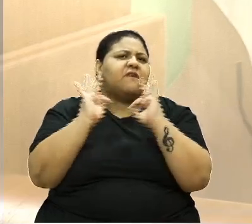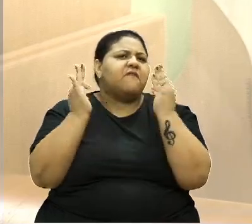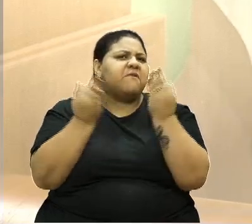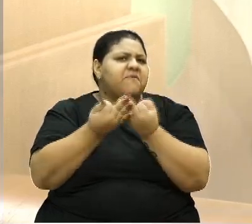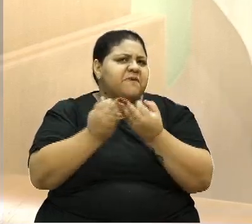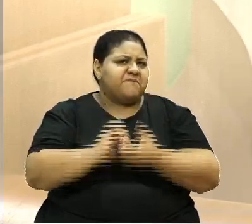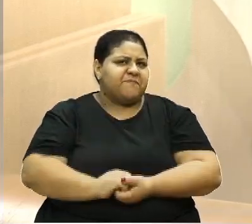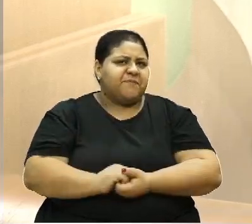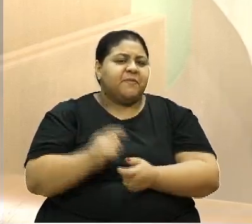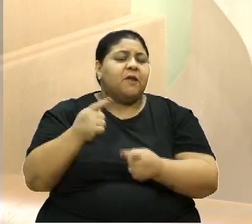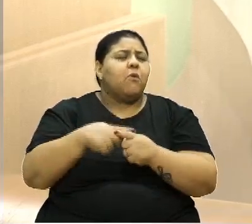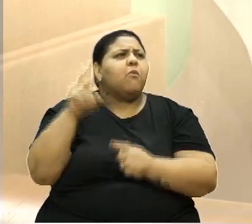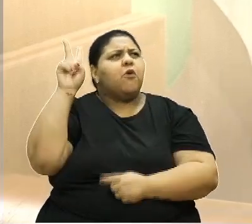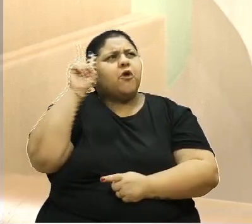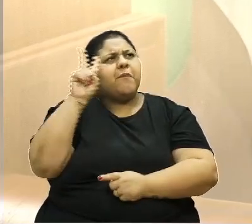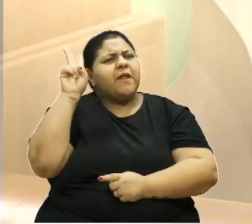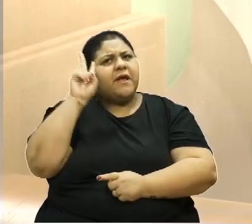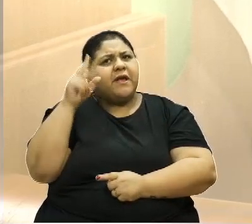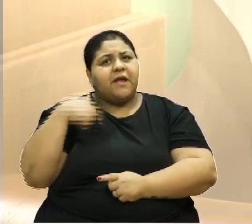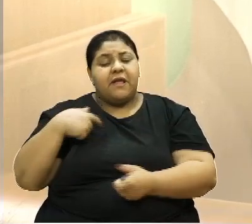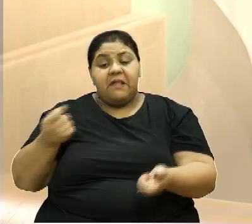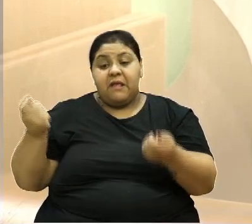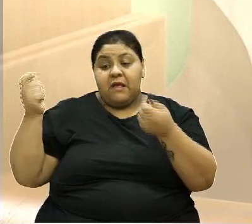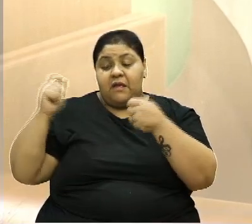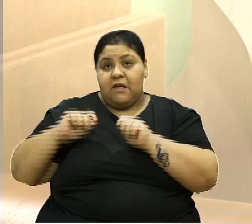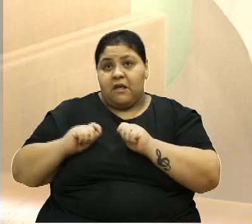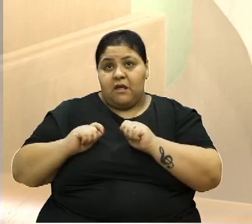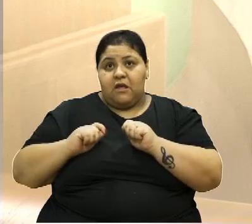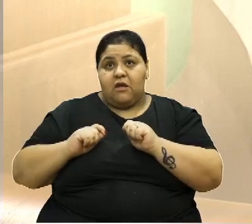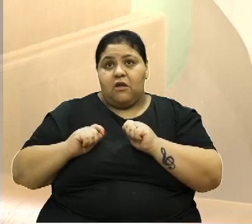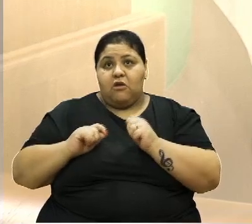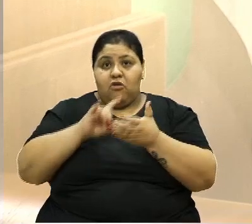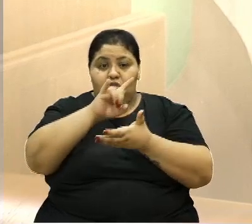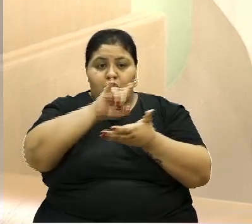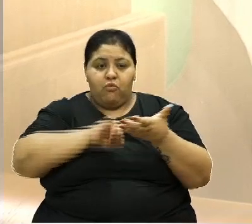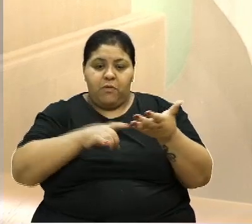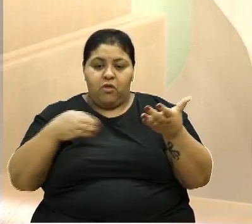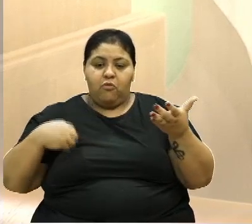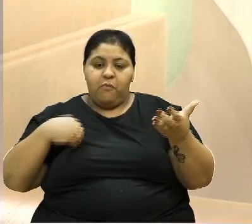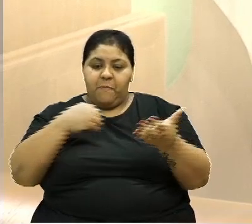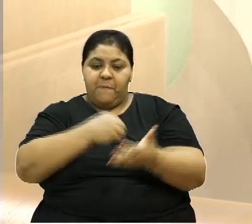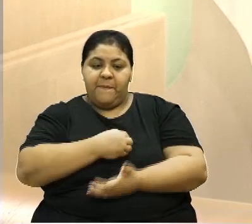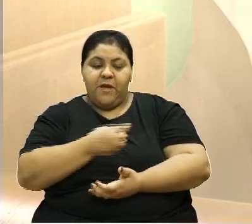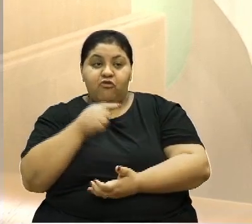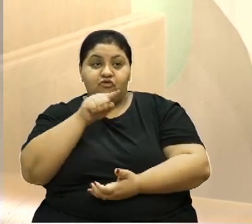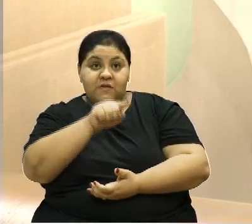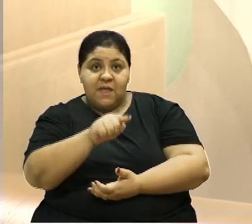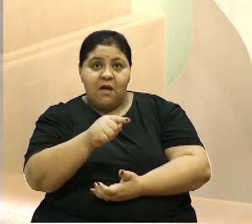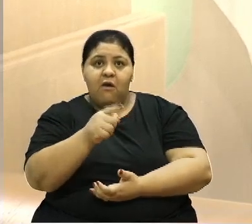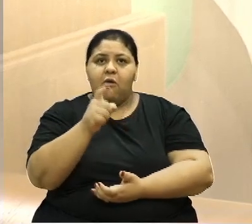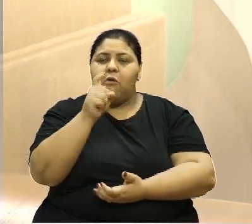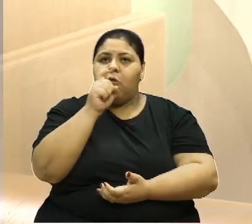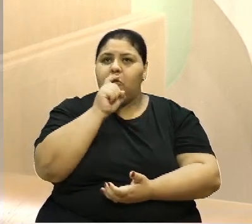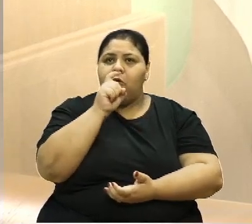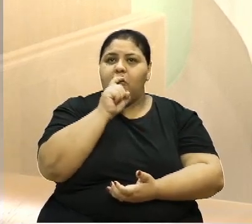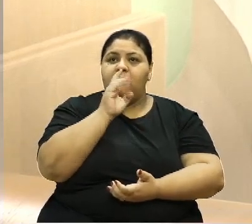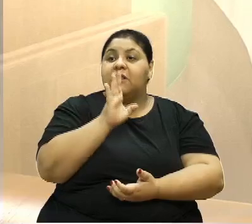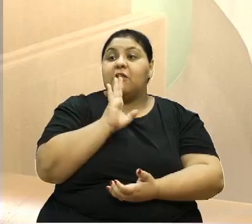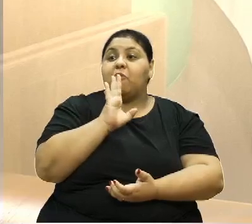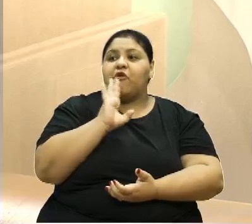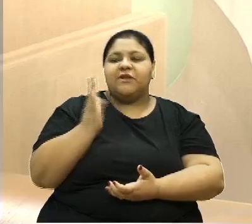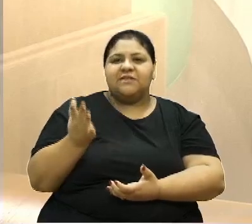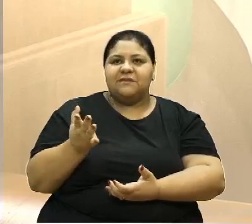Porque eu me recordo uma vez que eu precisei de uma receita médica e o teu pai sem me conhecer,